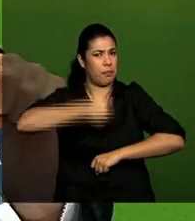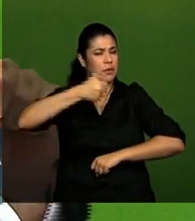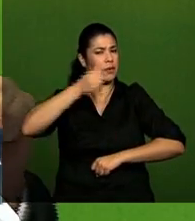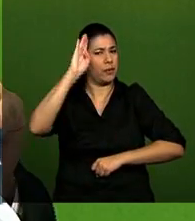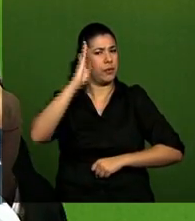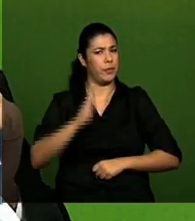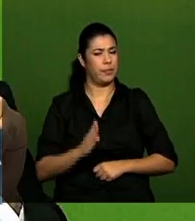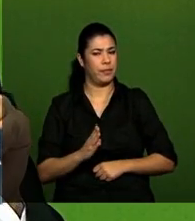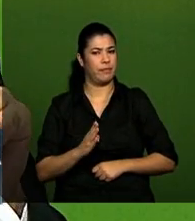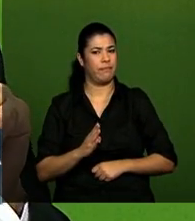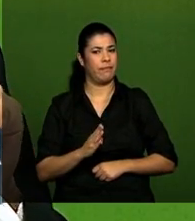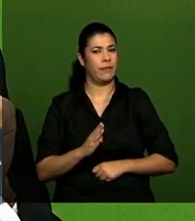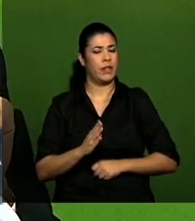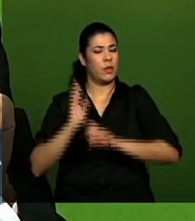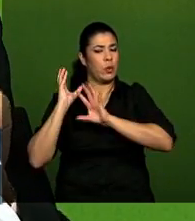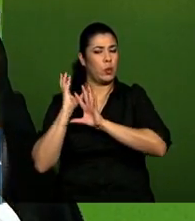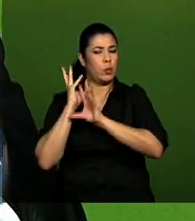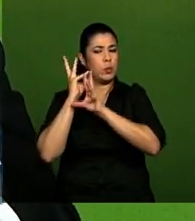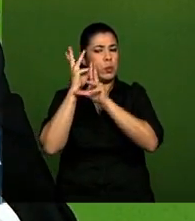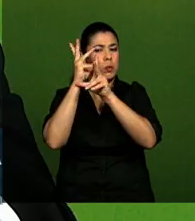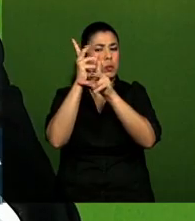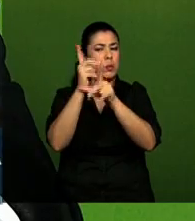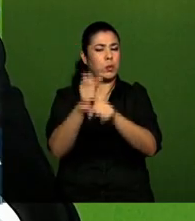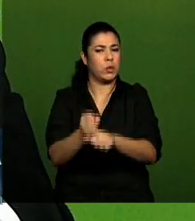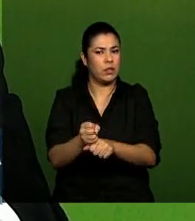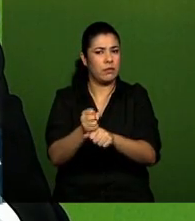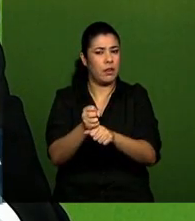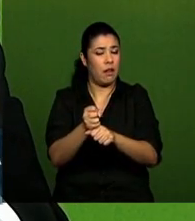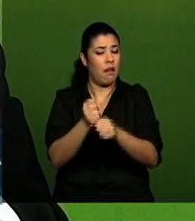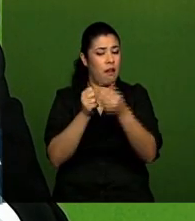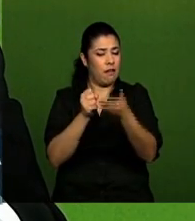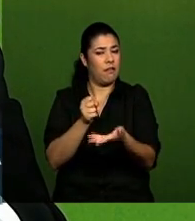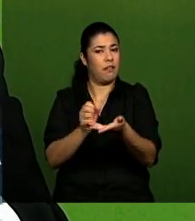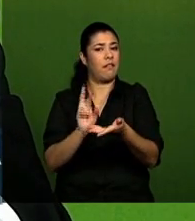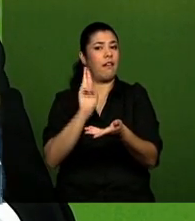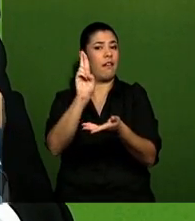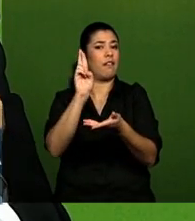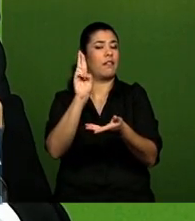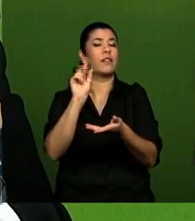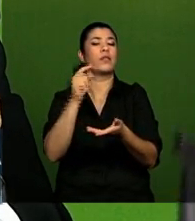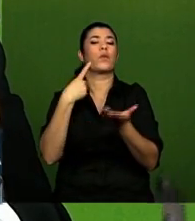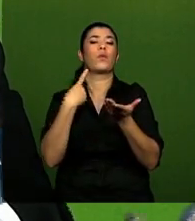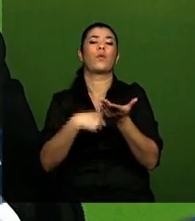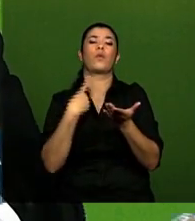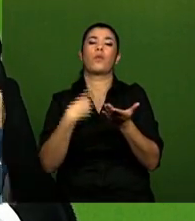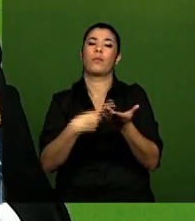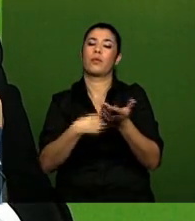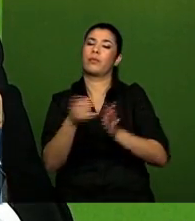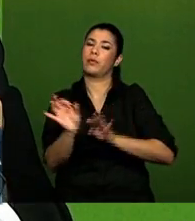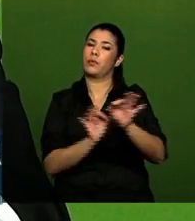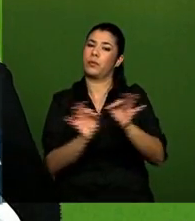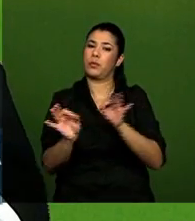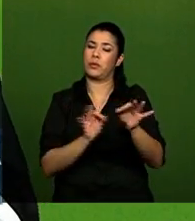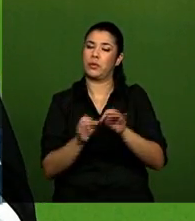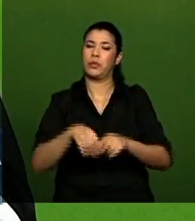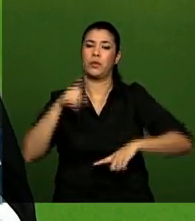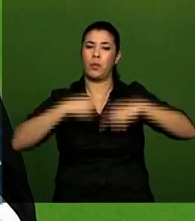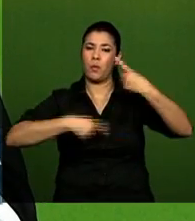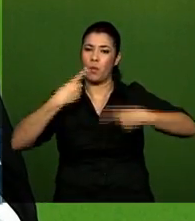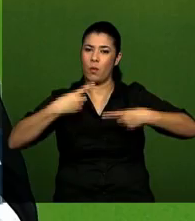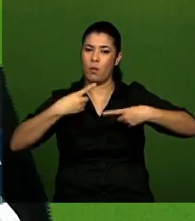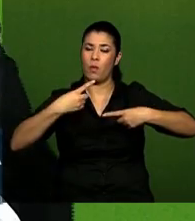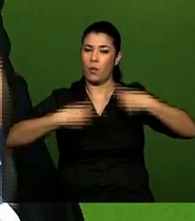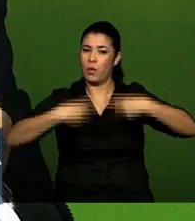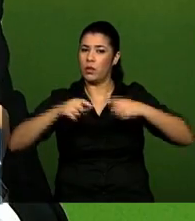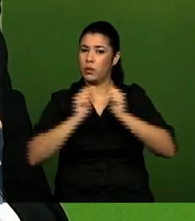esta trajetória que representa os compromissos do nosso projeto político dos nossos governos presidente